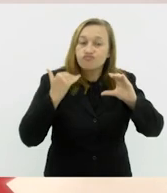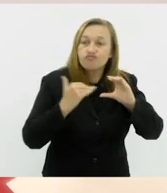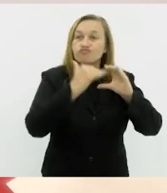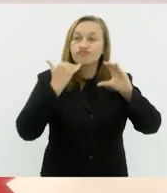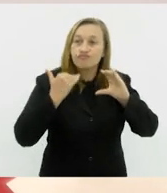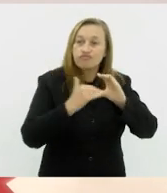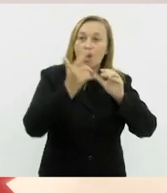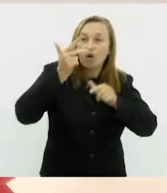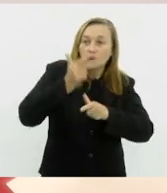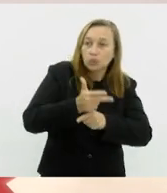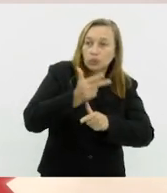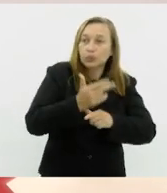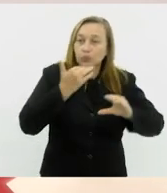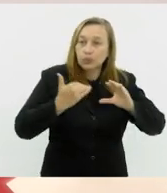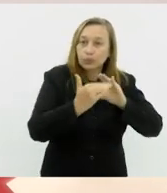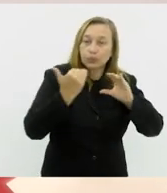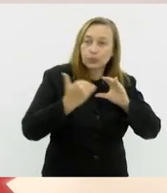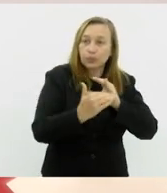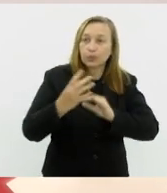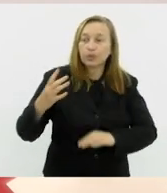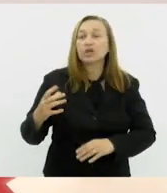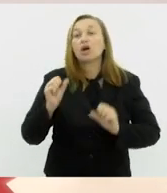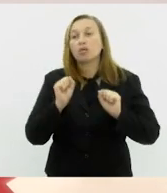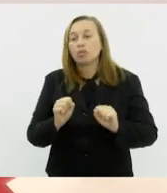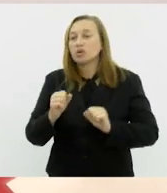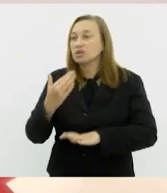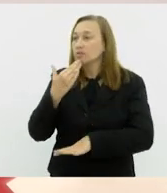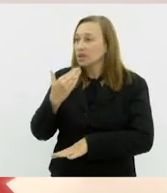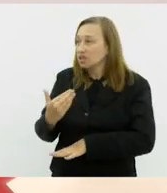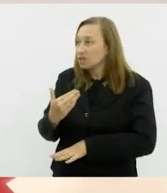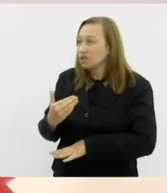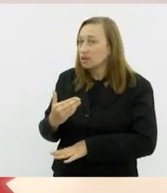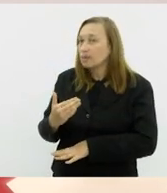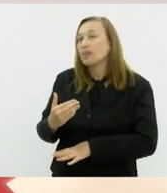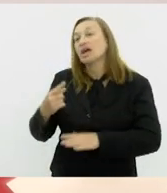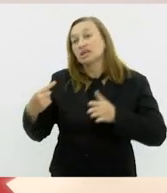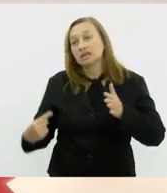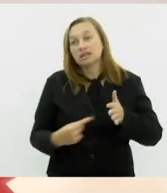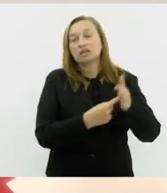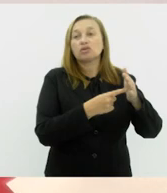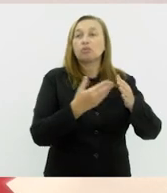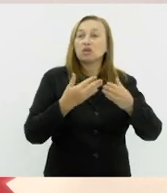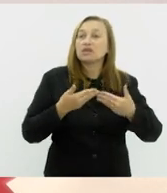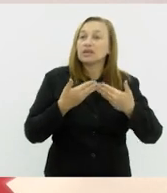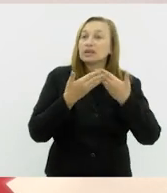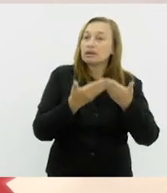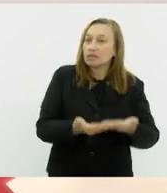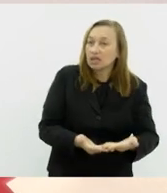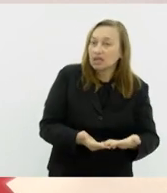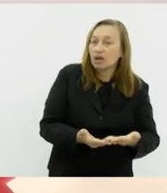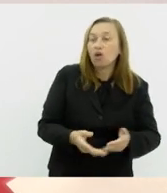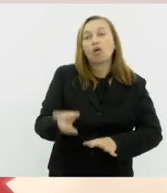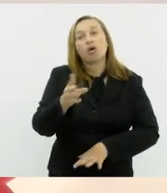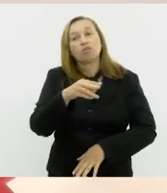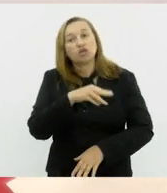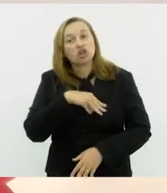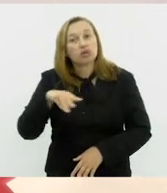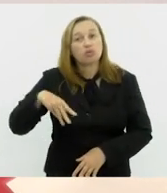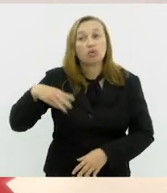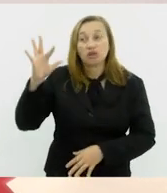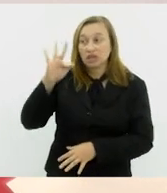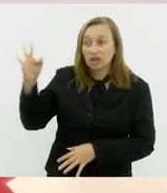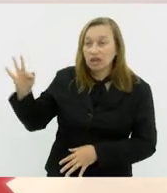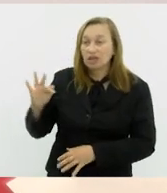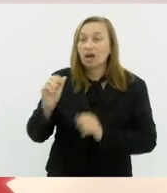imagens, etc. E aí eu sugiro que a gente possa fazer isso. Essa denúncia possa ser encaminhada ao Ministério Público Federal,